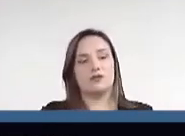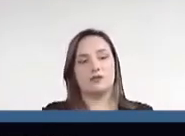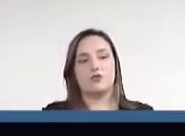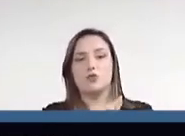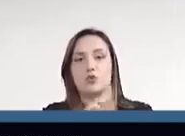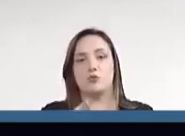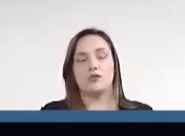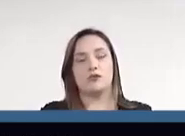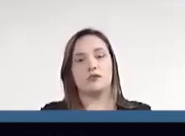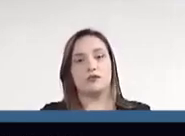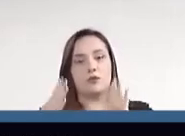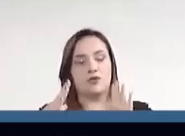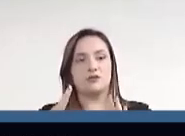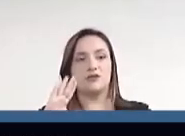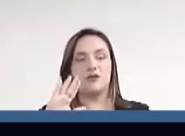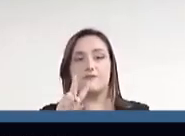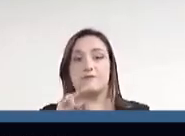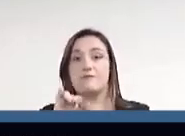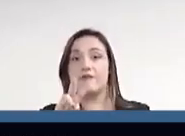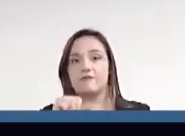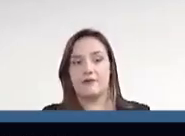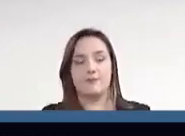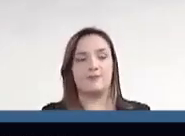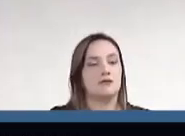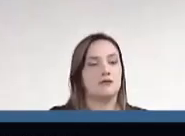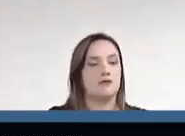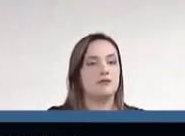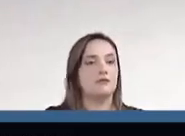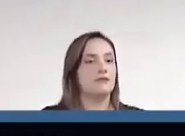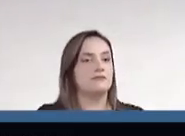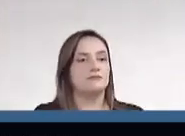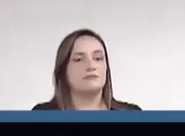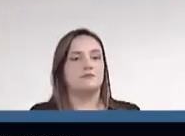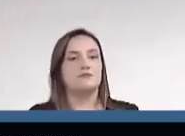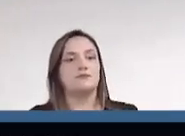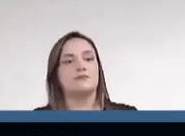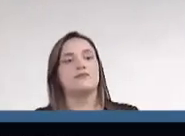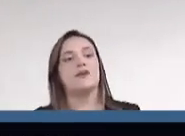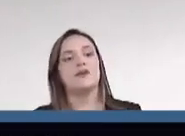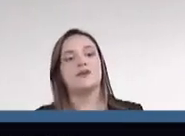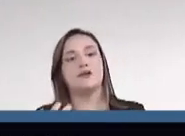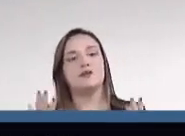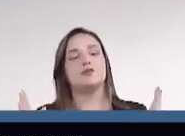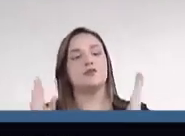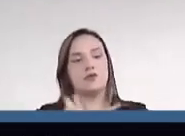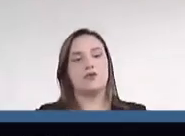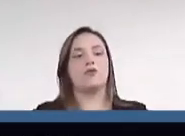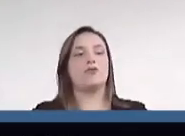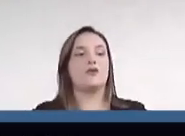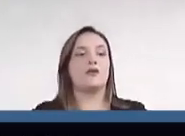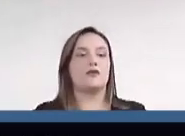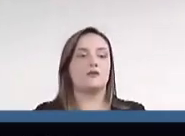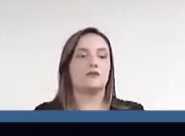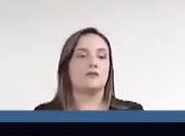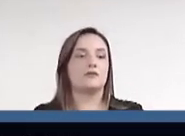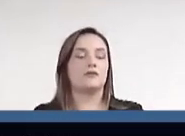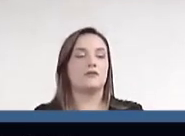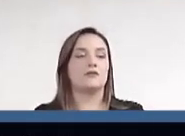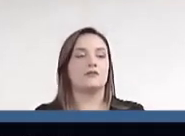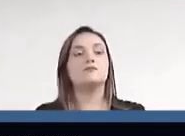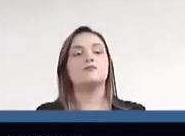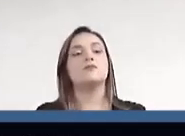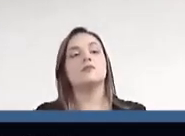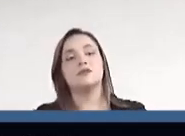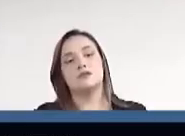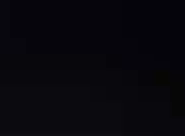da nova mesa diretora responsável pela condução política e administrativa da Assembleia começa no dia 1eo de Fevereiro de